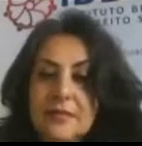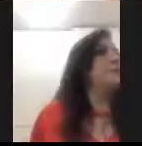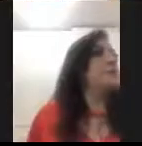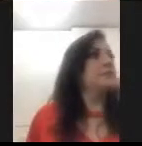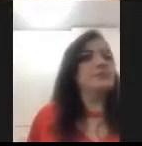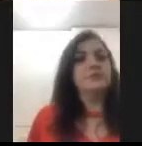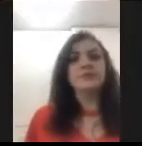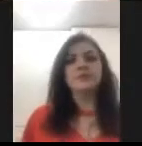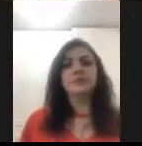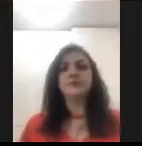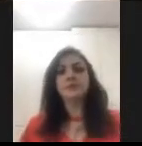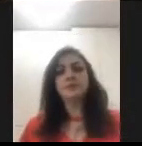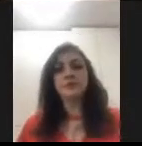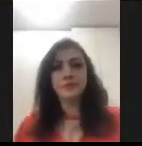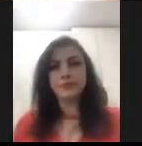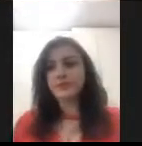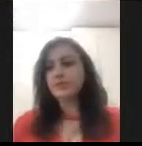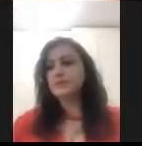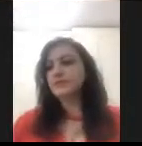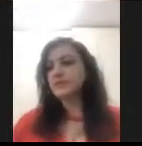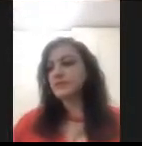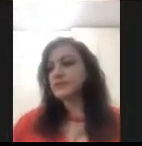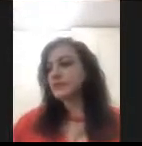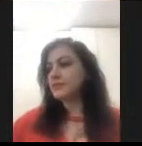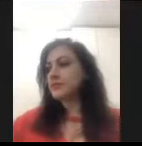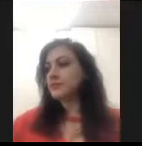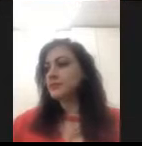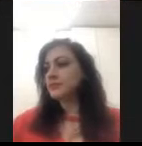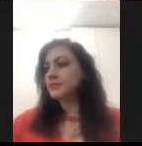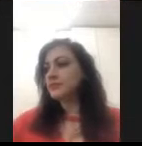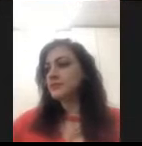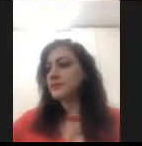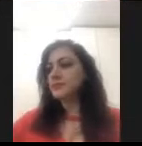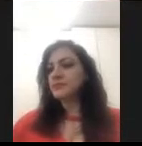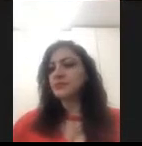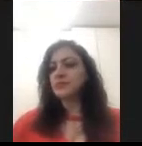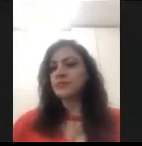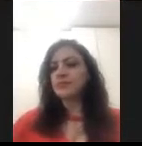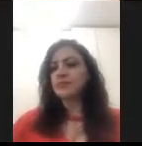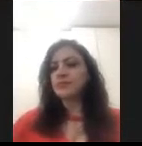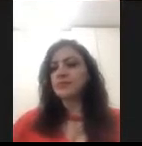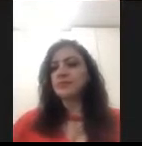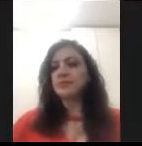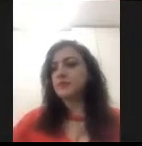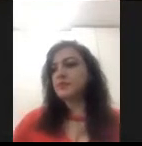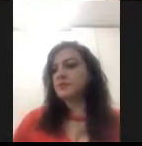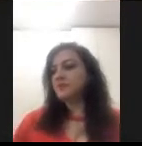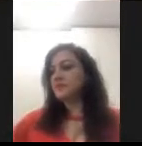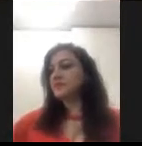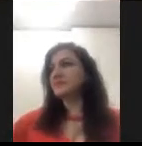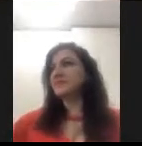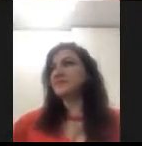estendam a sua mão direita para nós procedermos ao juramento, repetindo juntamente com a Gabriela